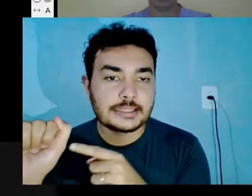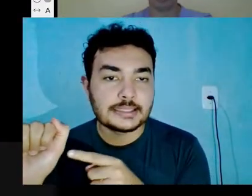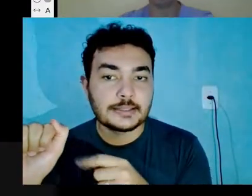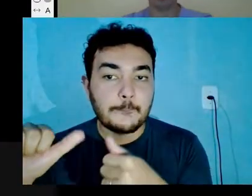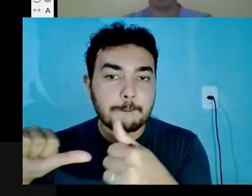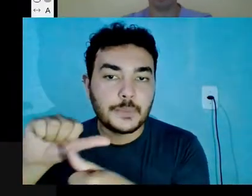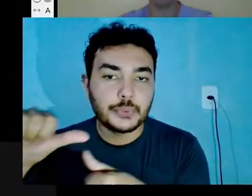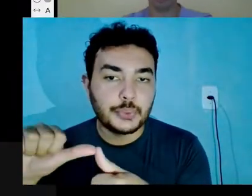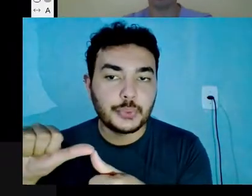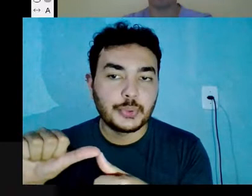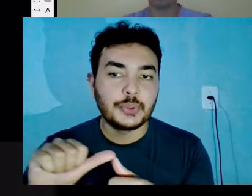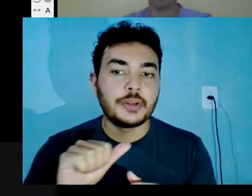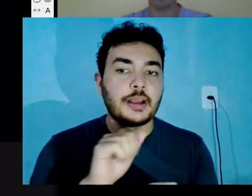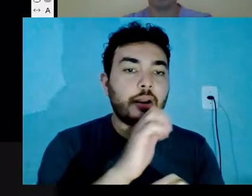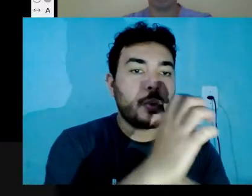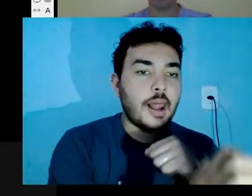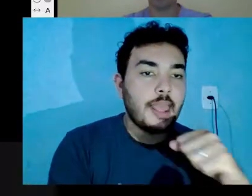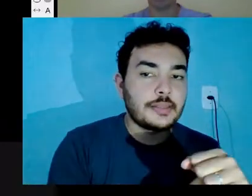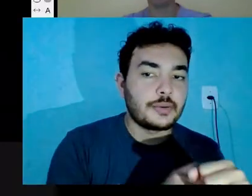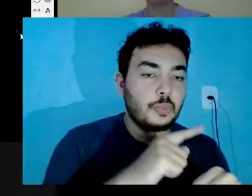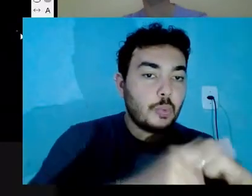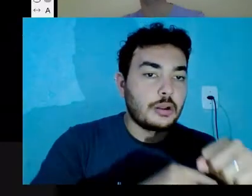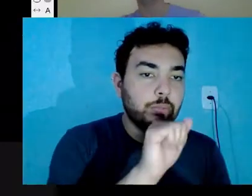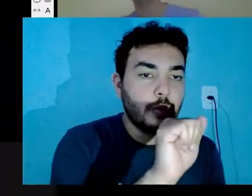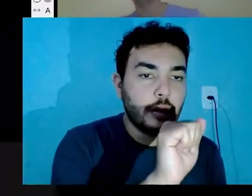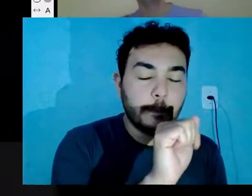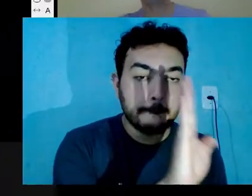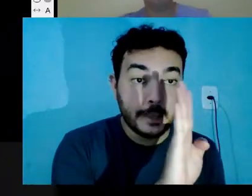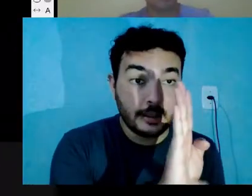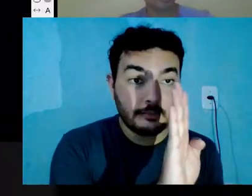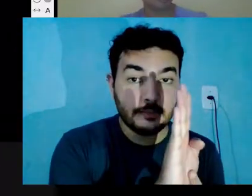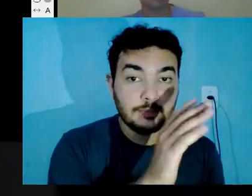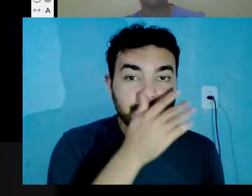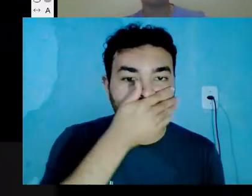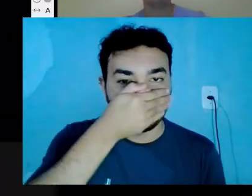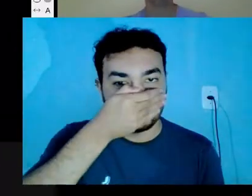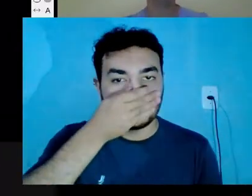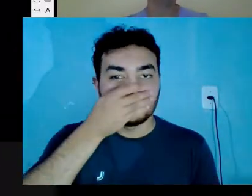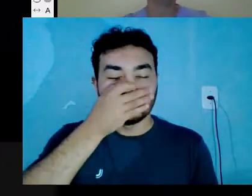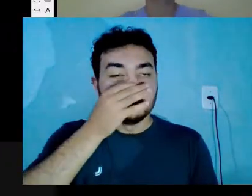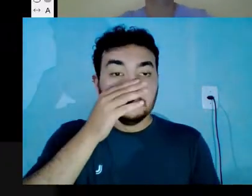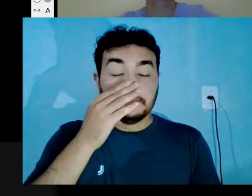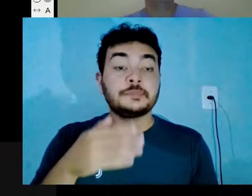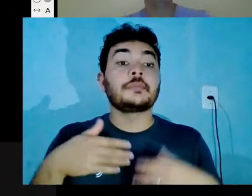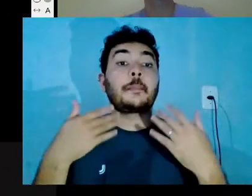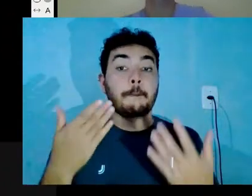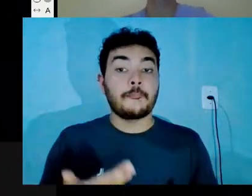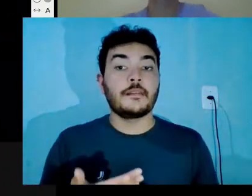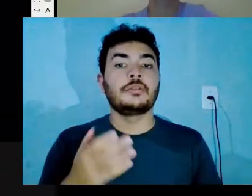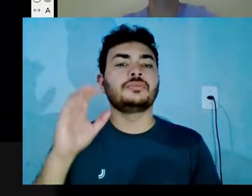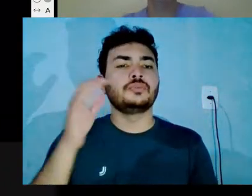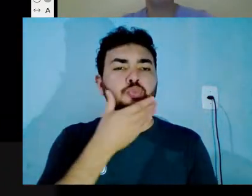estava no átomo B, agora ele está no átomo A. Então, com isso, os cientistas concluíram e acharam que eles